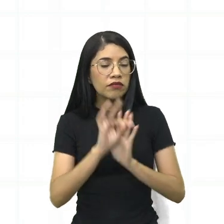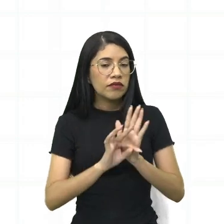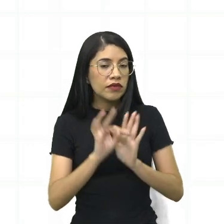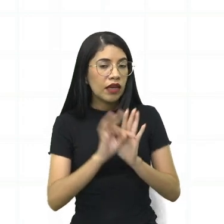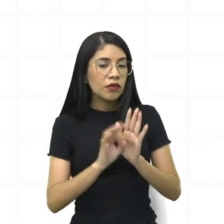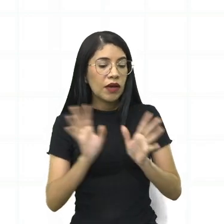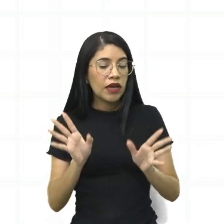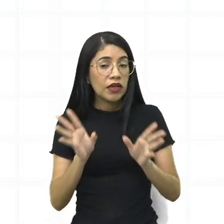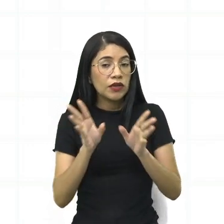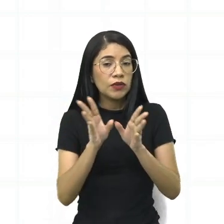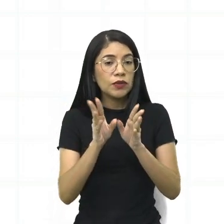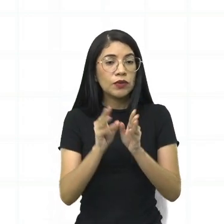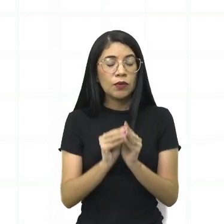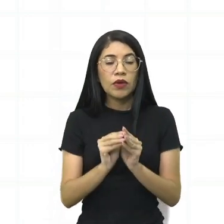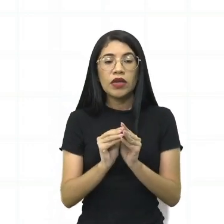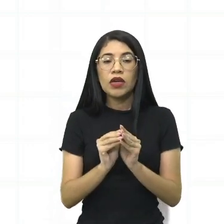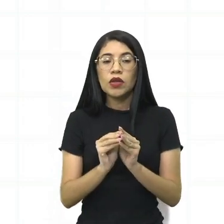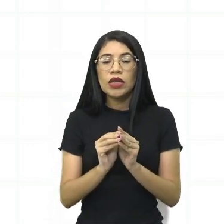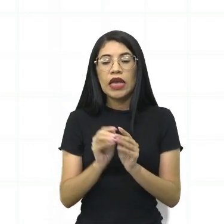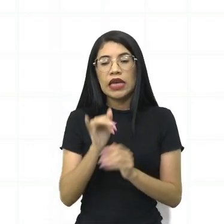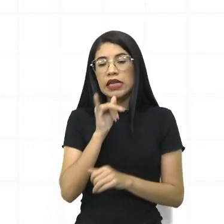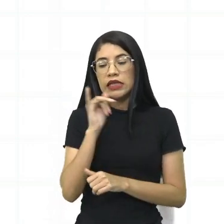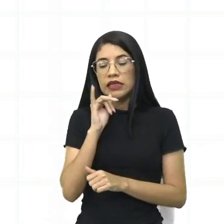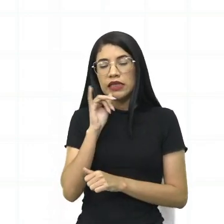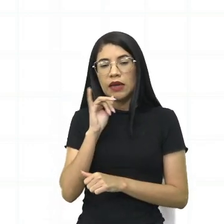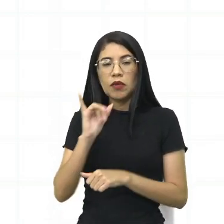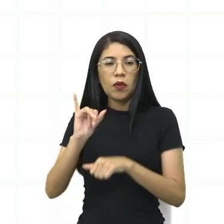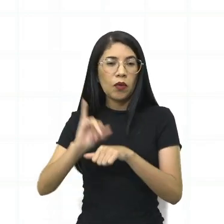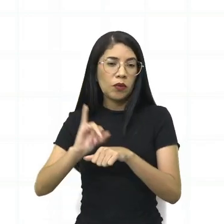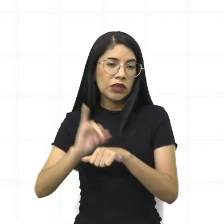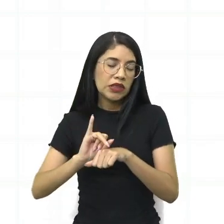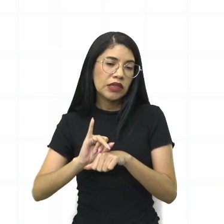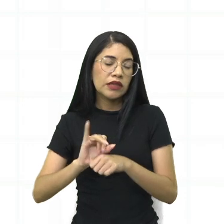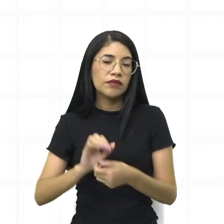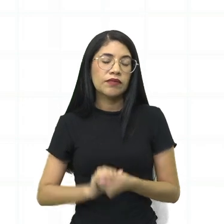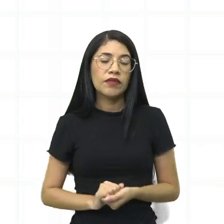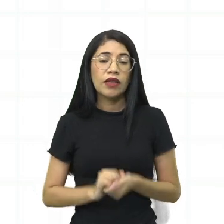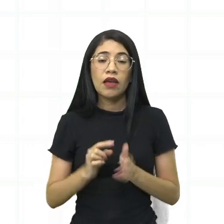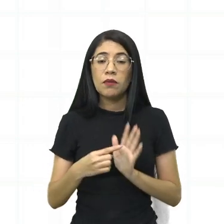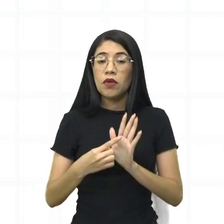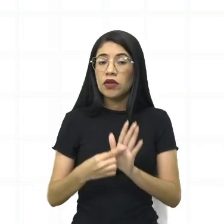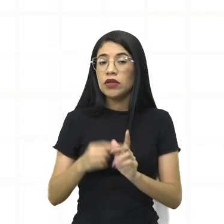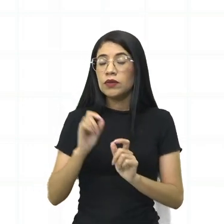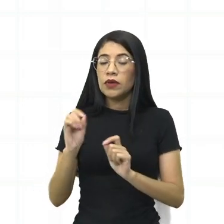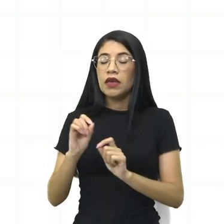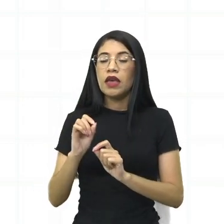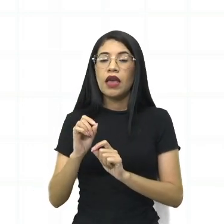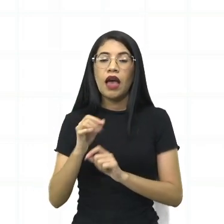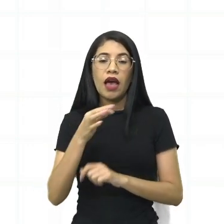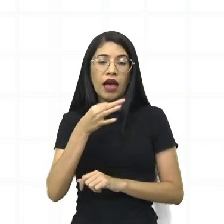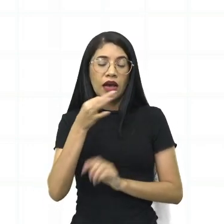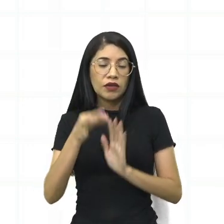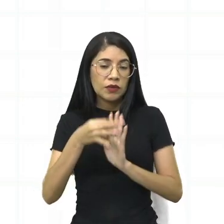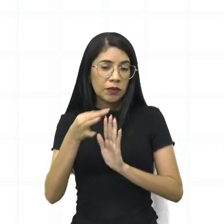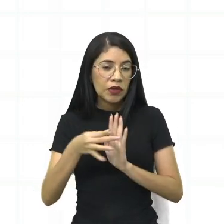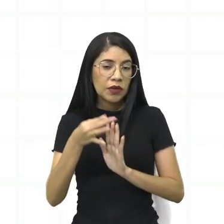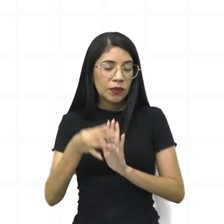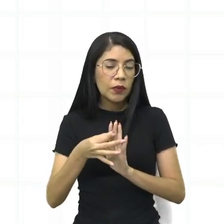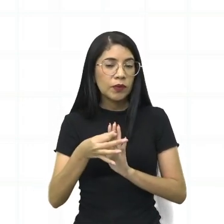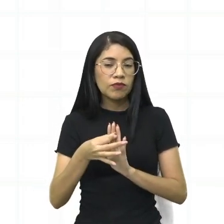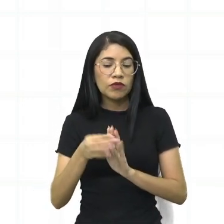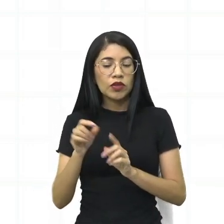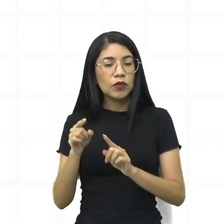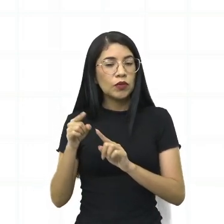resumo de determinado objeto, tá? Expondo uma opinião crítica sobre